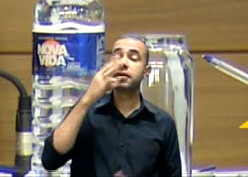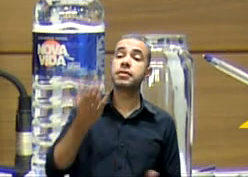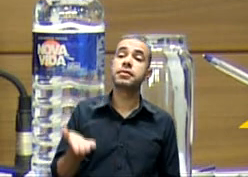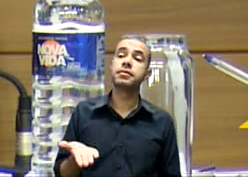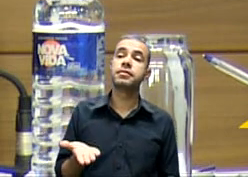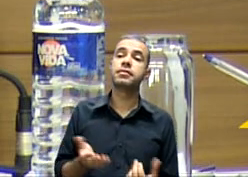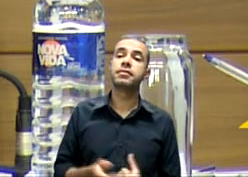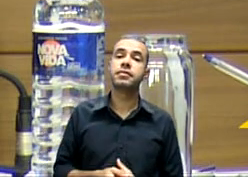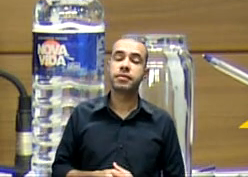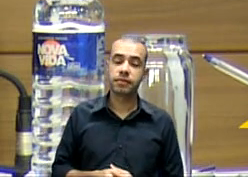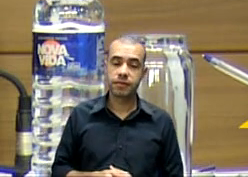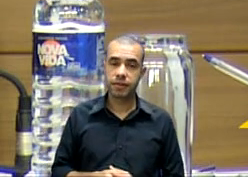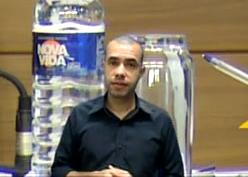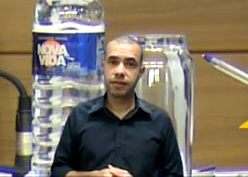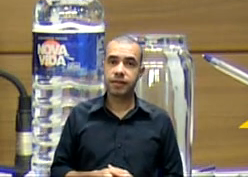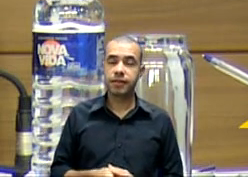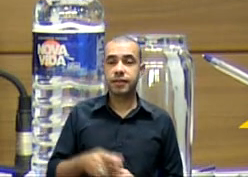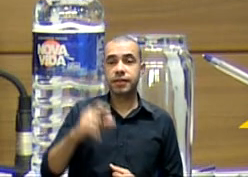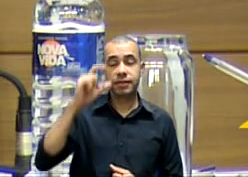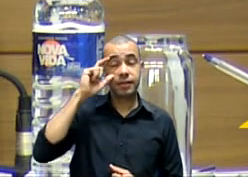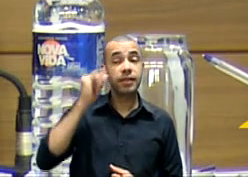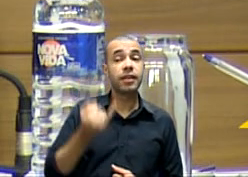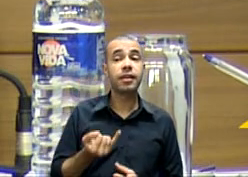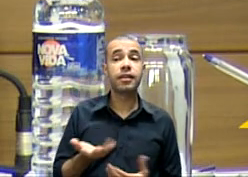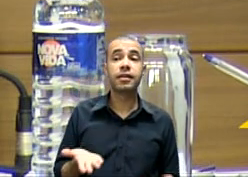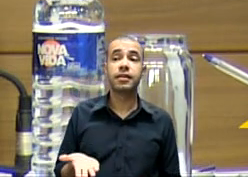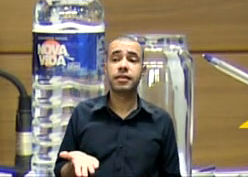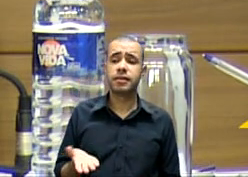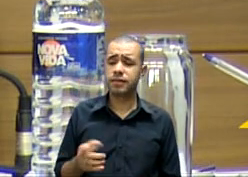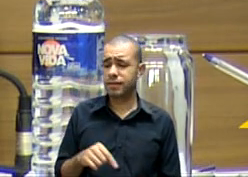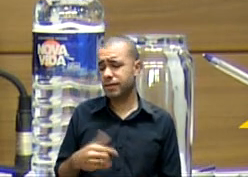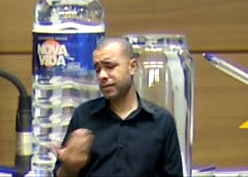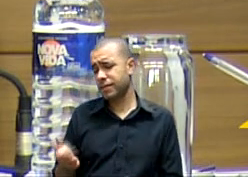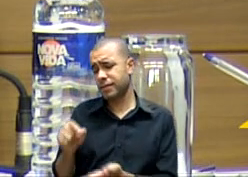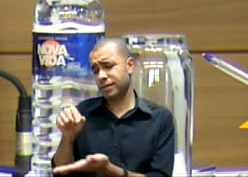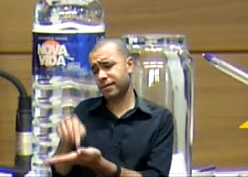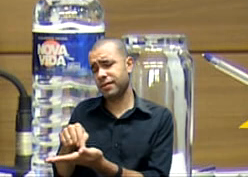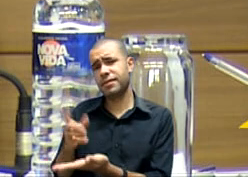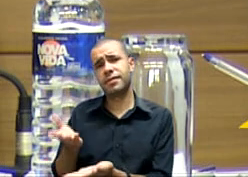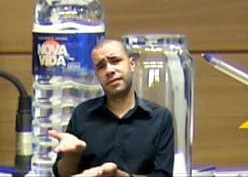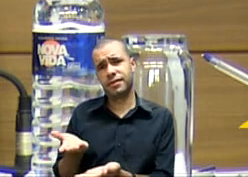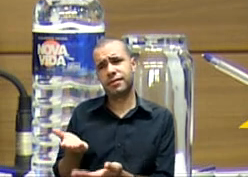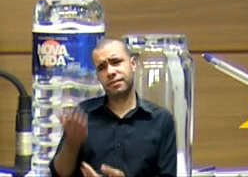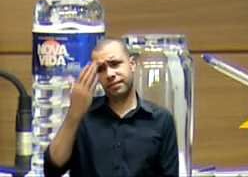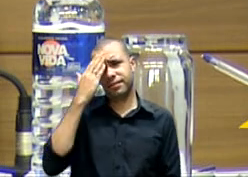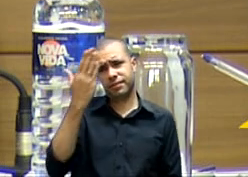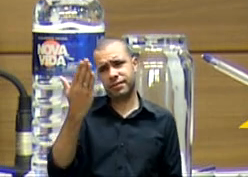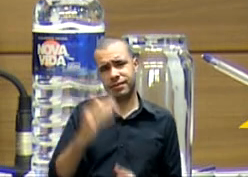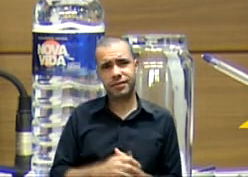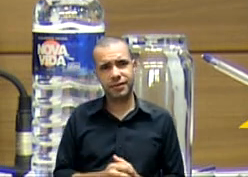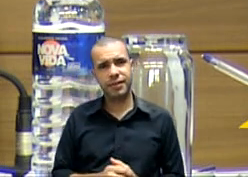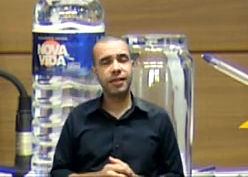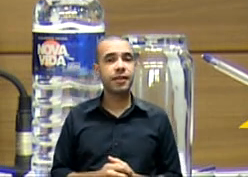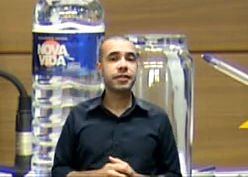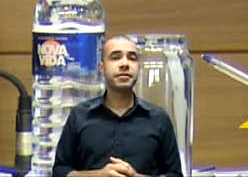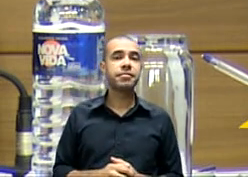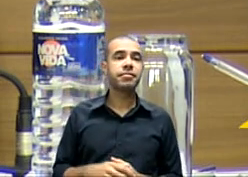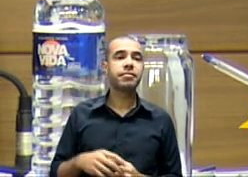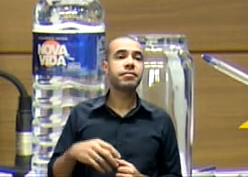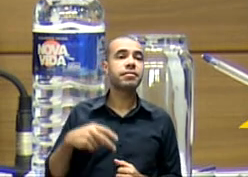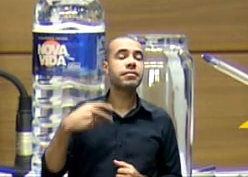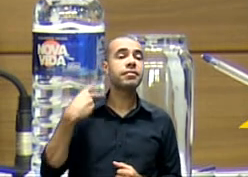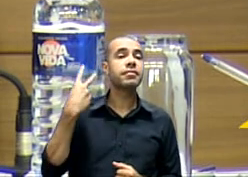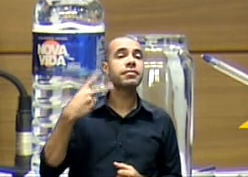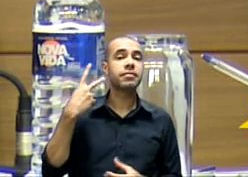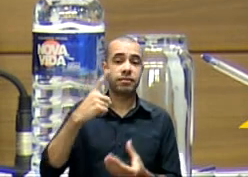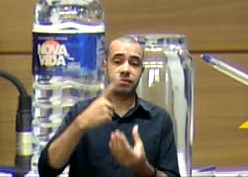Vereador Martinez. Vereadora Yara. Está do lado da maquininha, Yara. Obrigado. Vereador